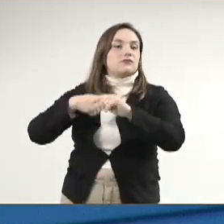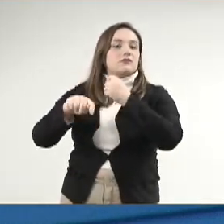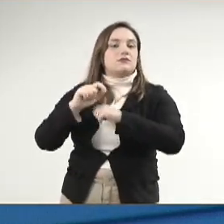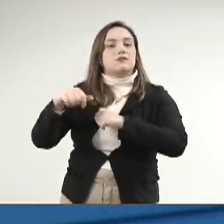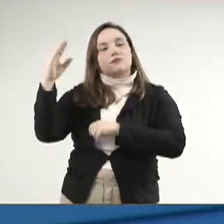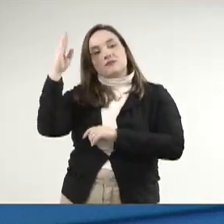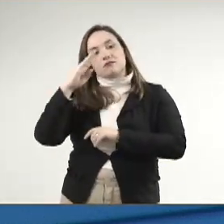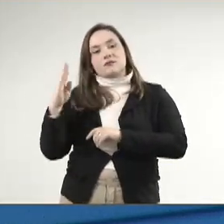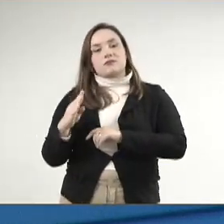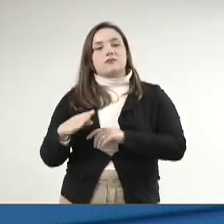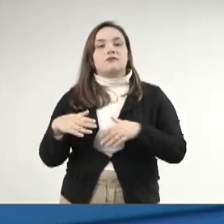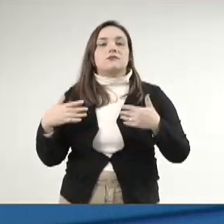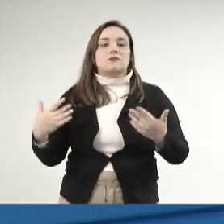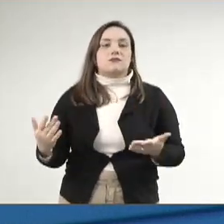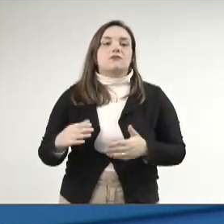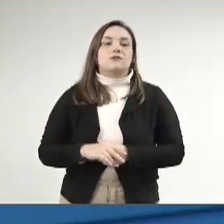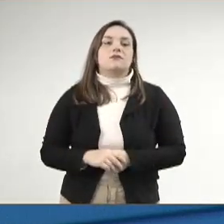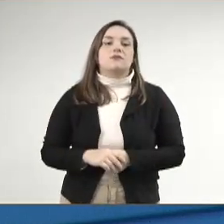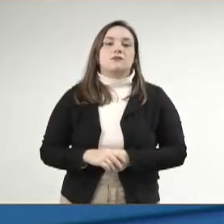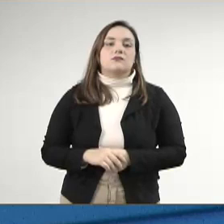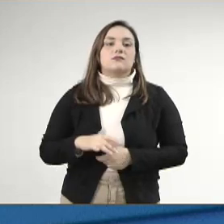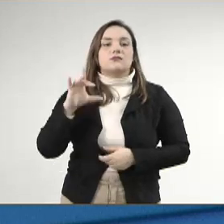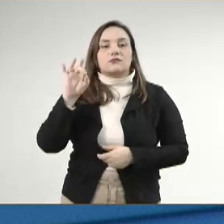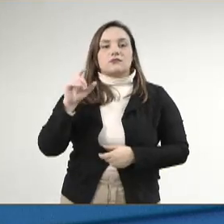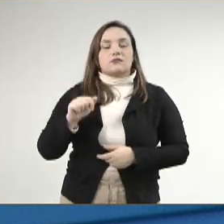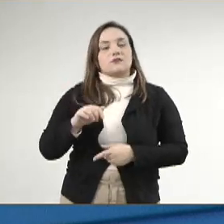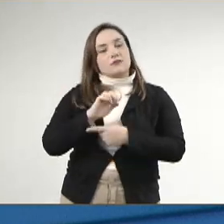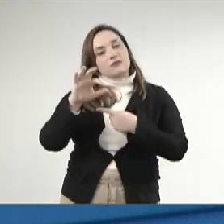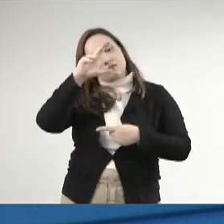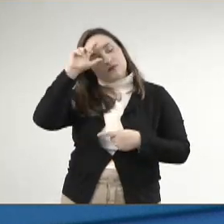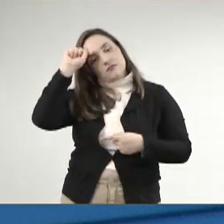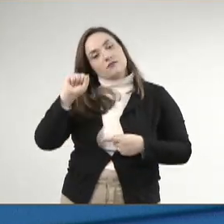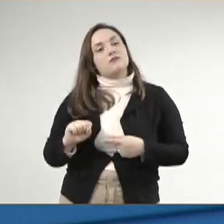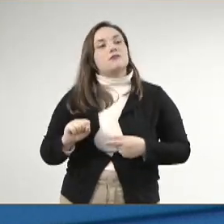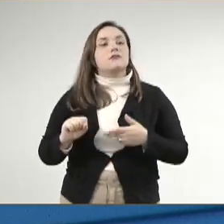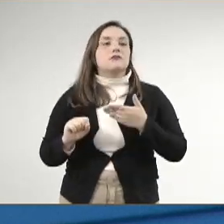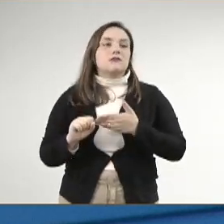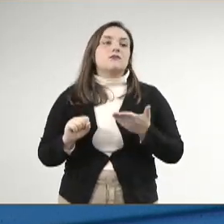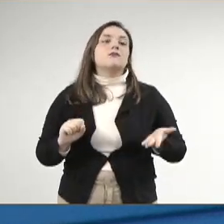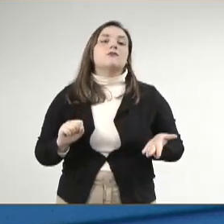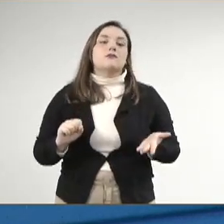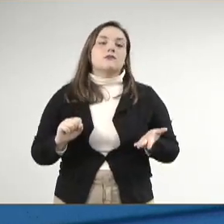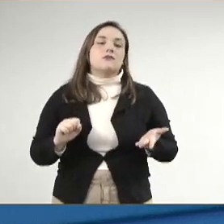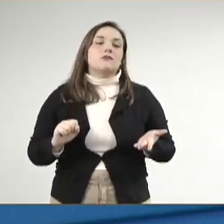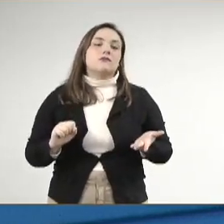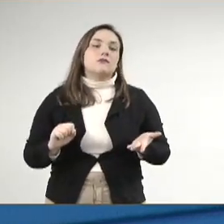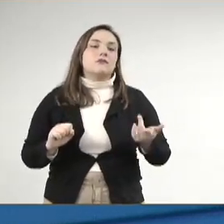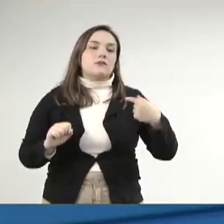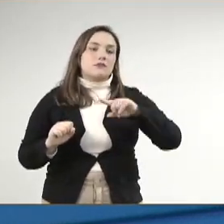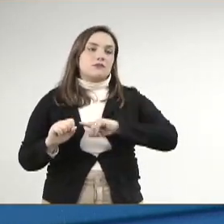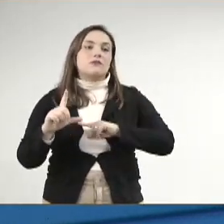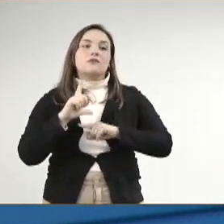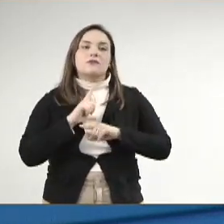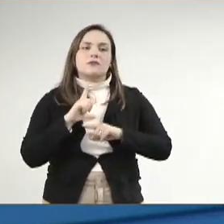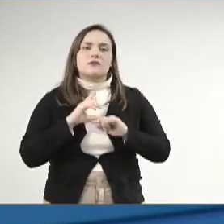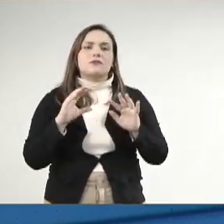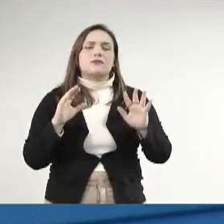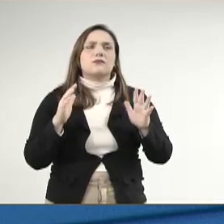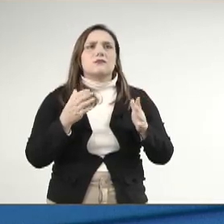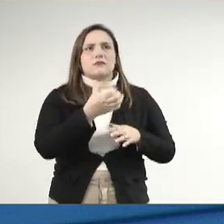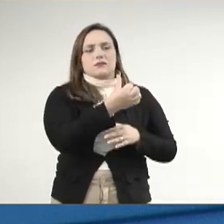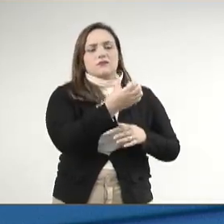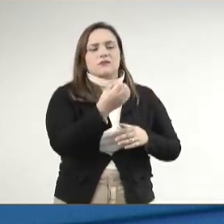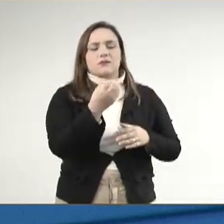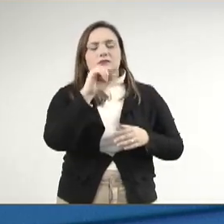Brasil. Apenas em Mato Grosso do Sul, colegas deputados, nós temos mais de 600